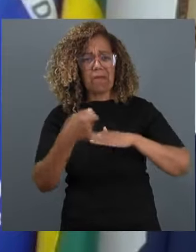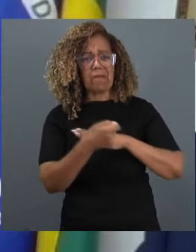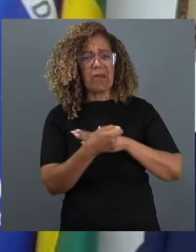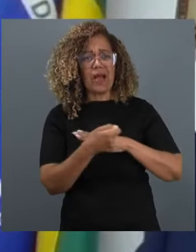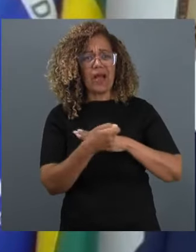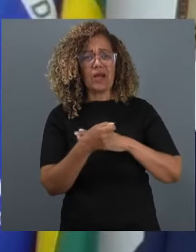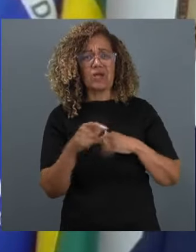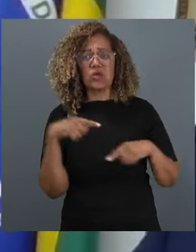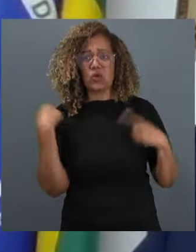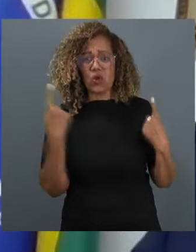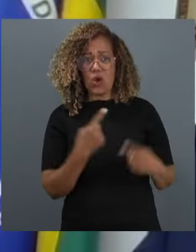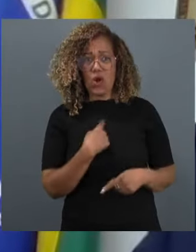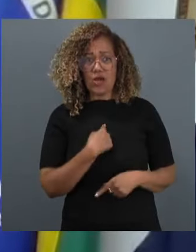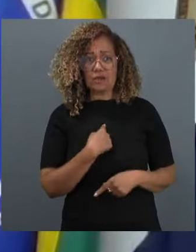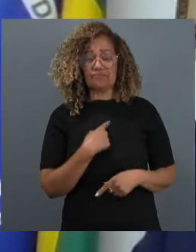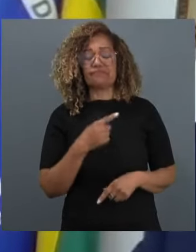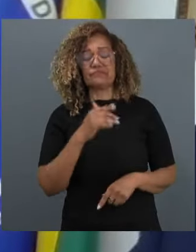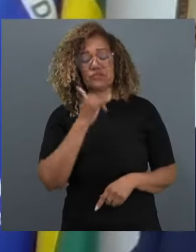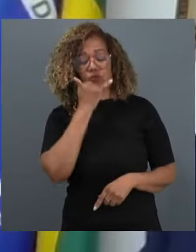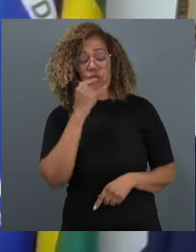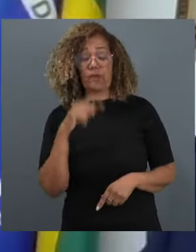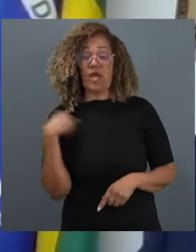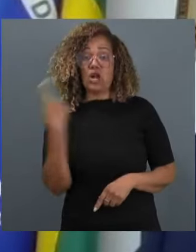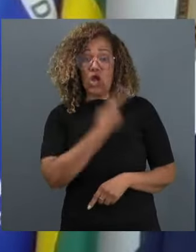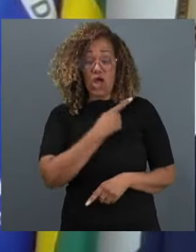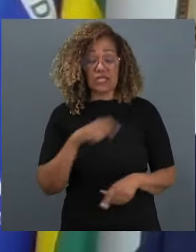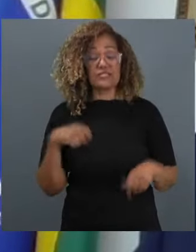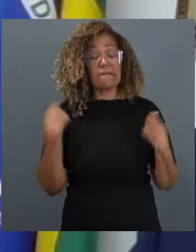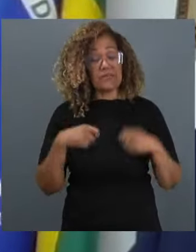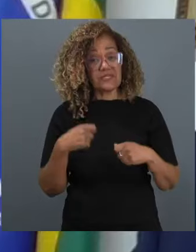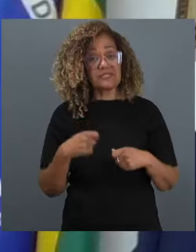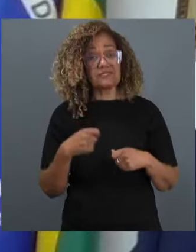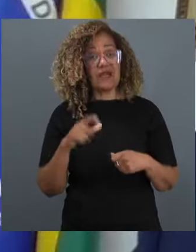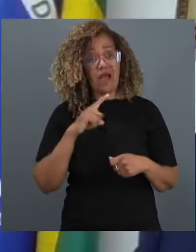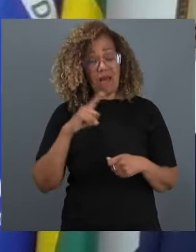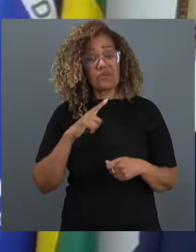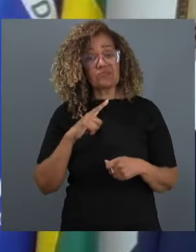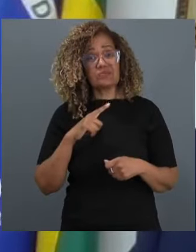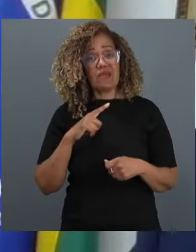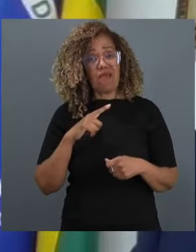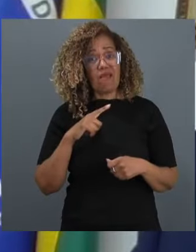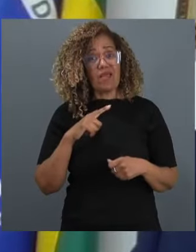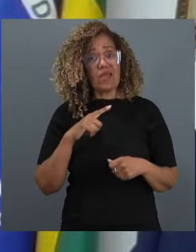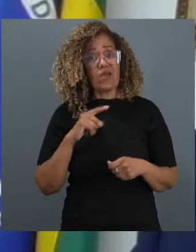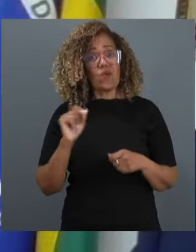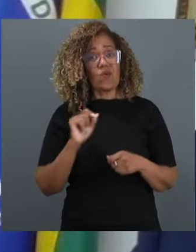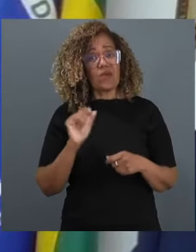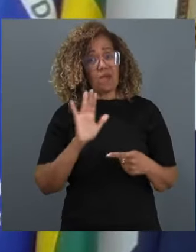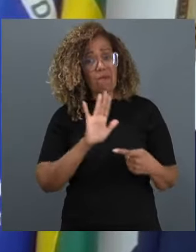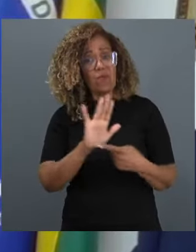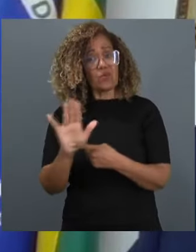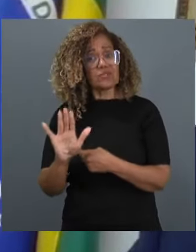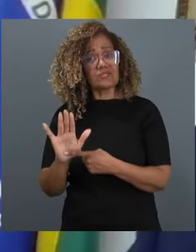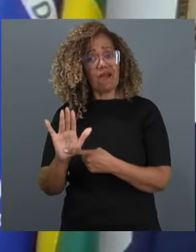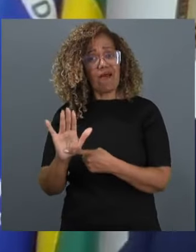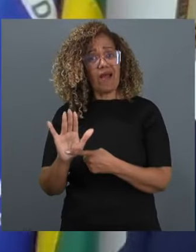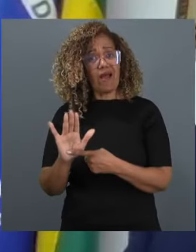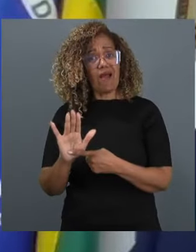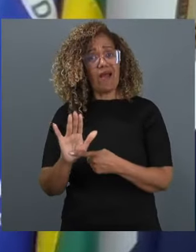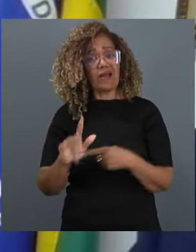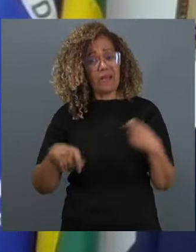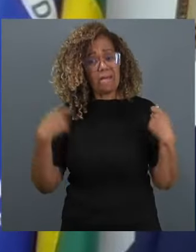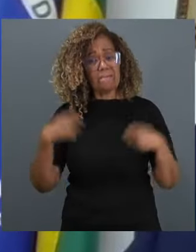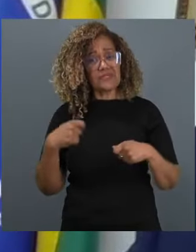veto. Manter, porque isso é um absurdo, esse veto. Esse veto é algo que é